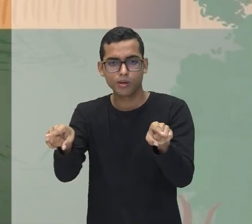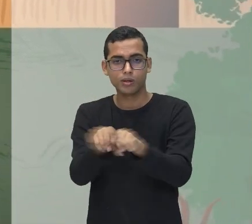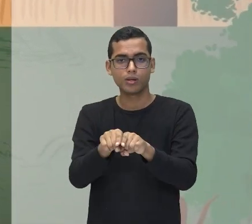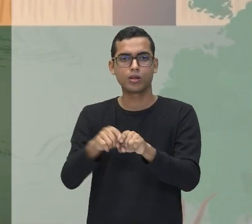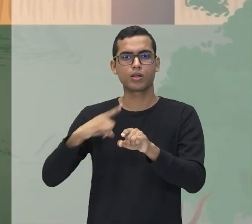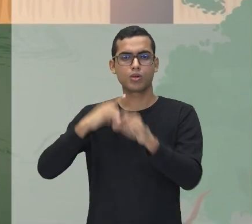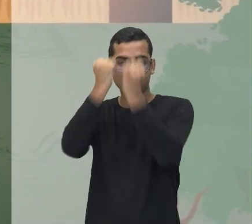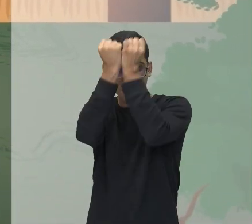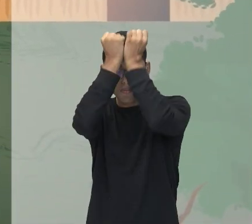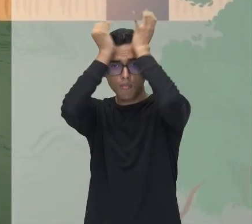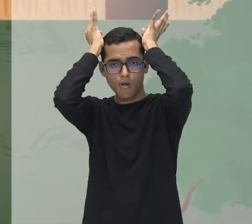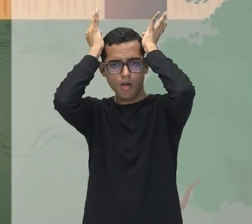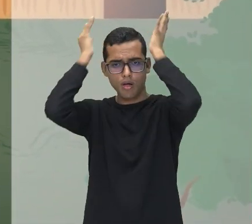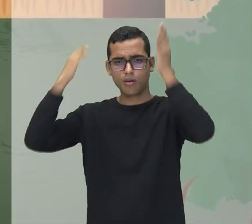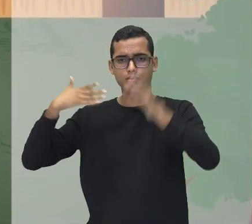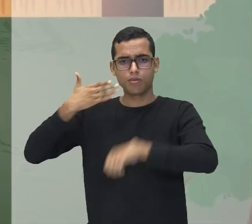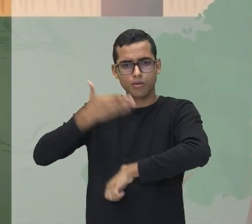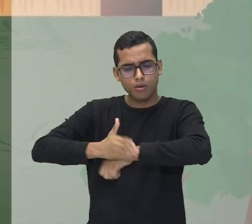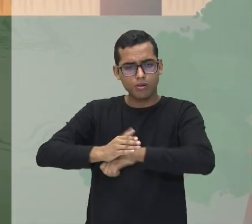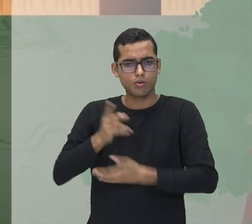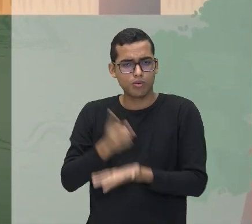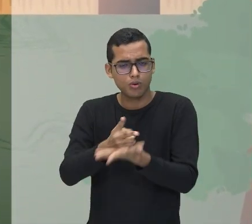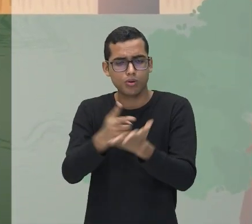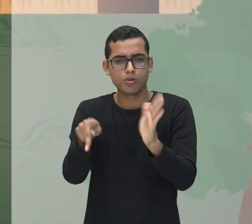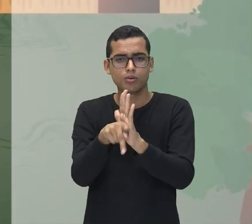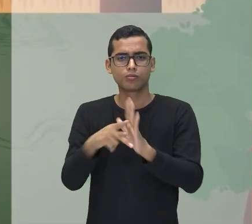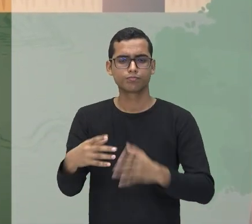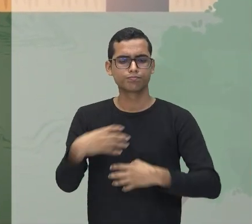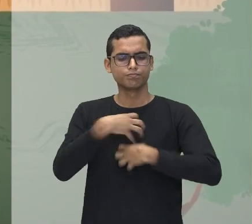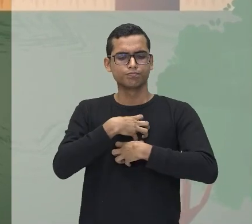prática que mantém viva a essência da selva.